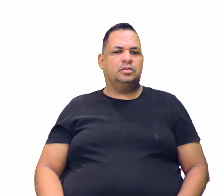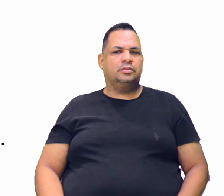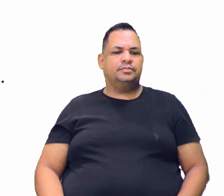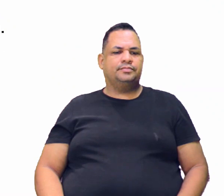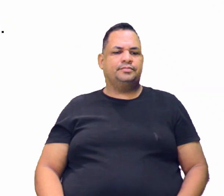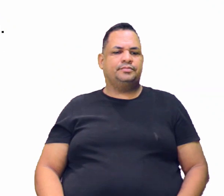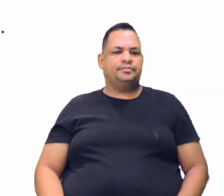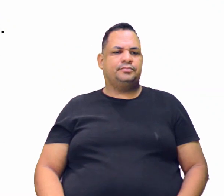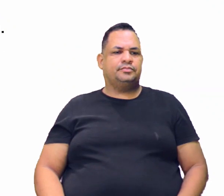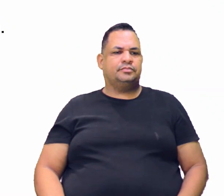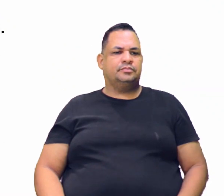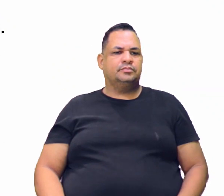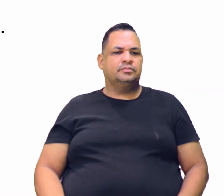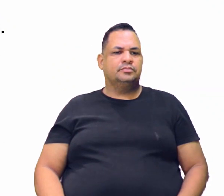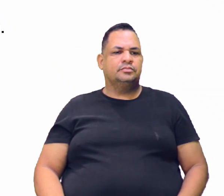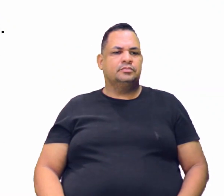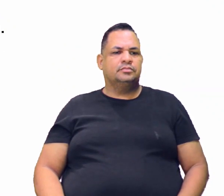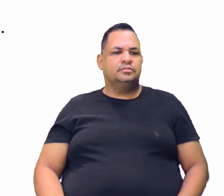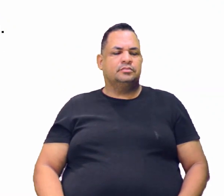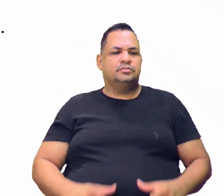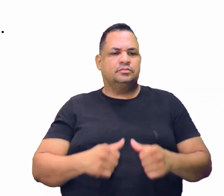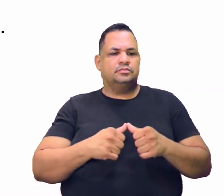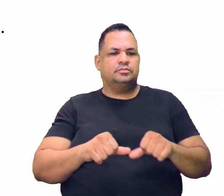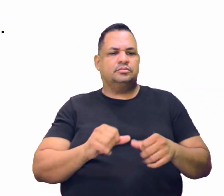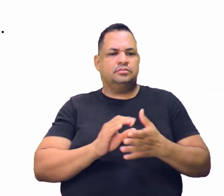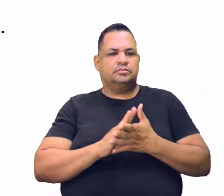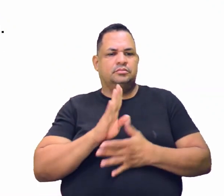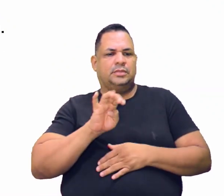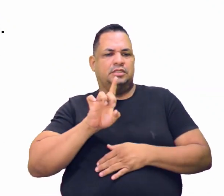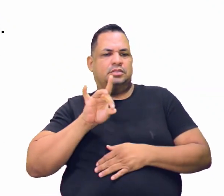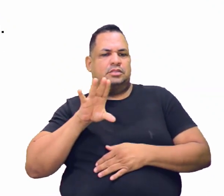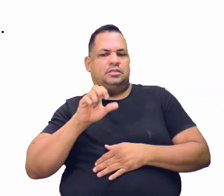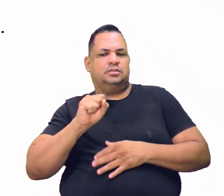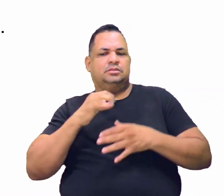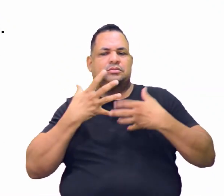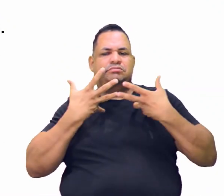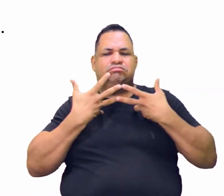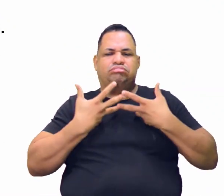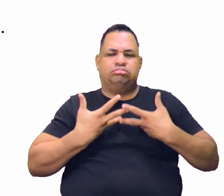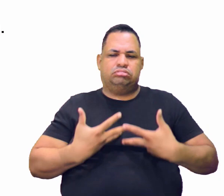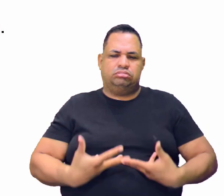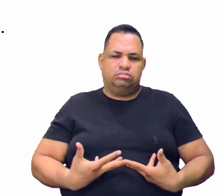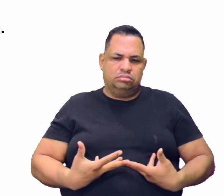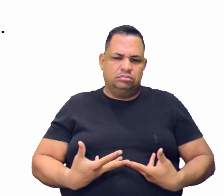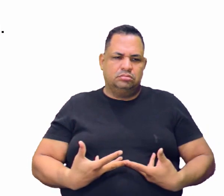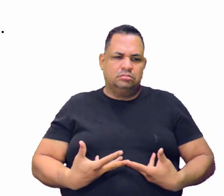Agora aqui, estavam bastante cansados,